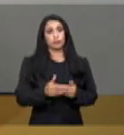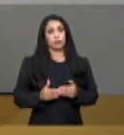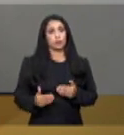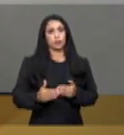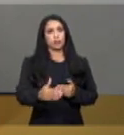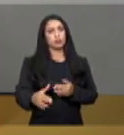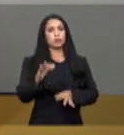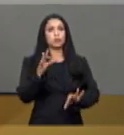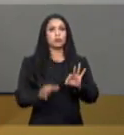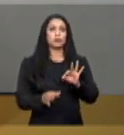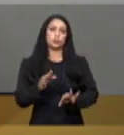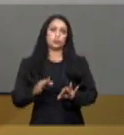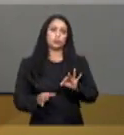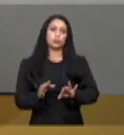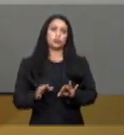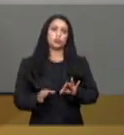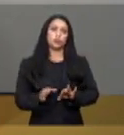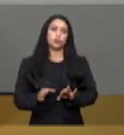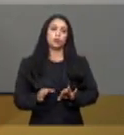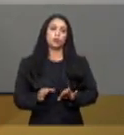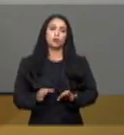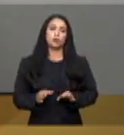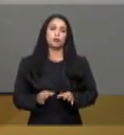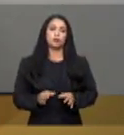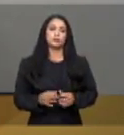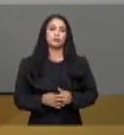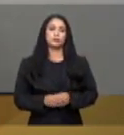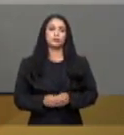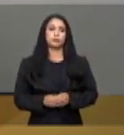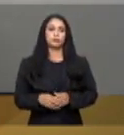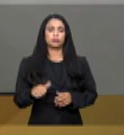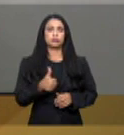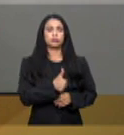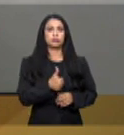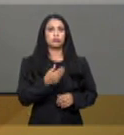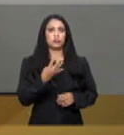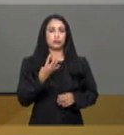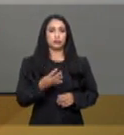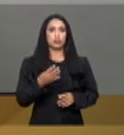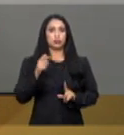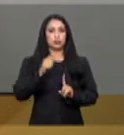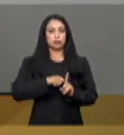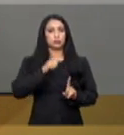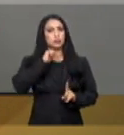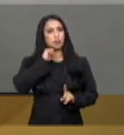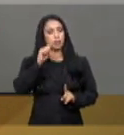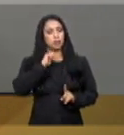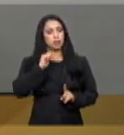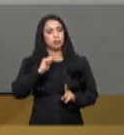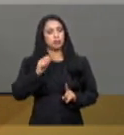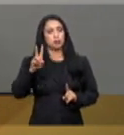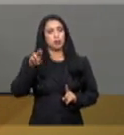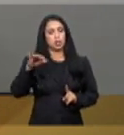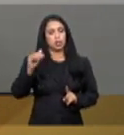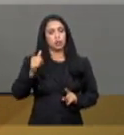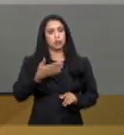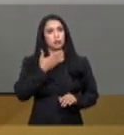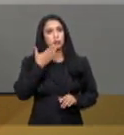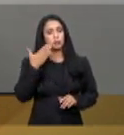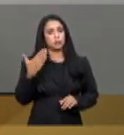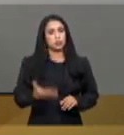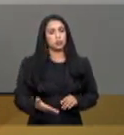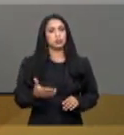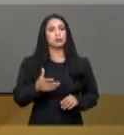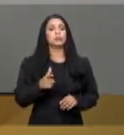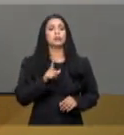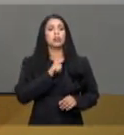dos declaratórios. Em 14 de abril deste ano, a embargante apresentou ainda considerações para